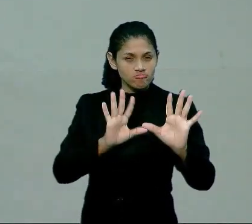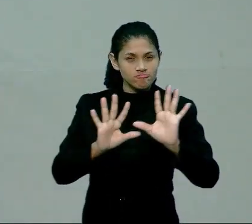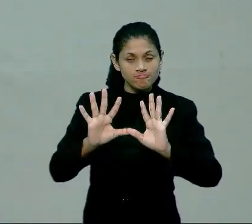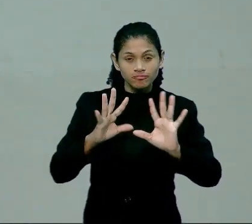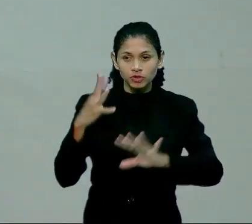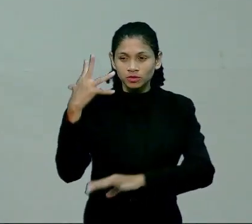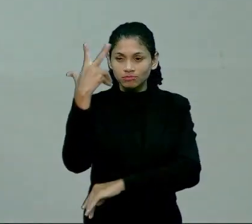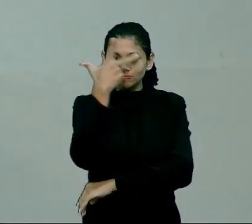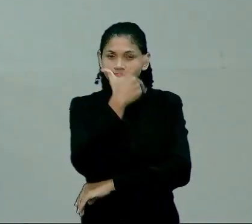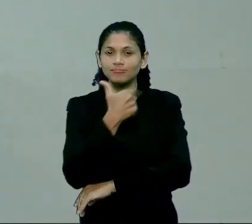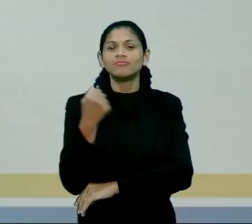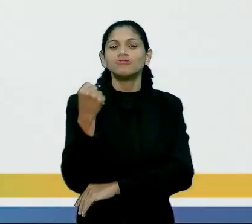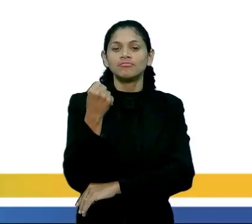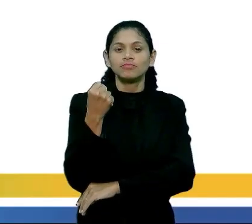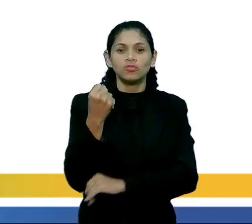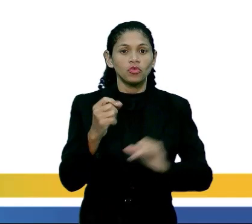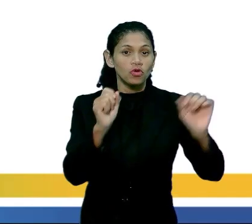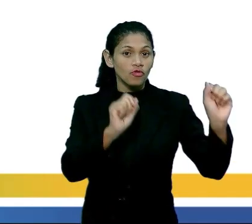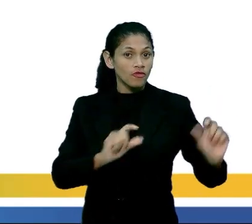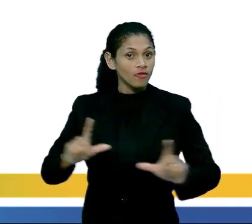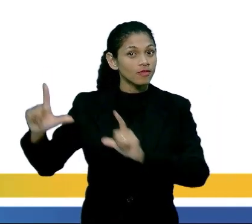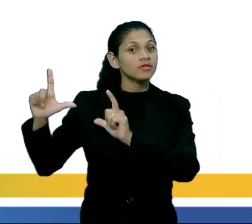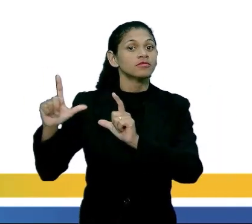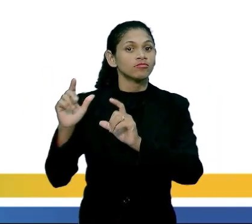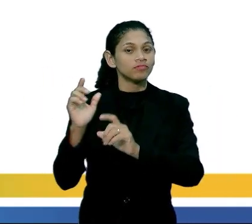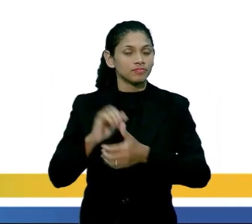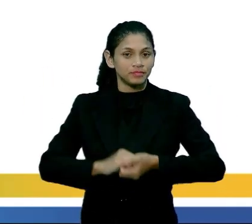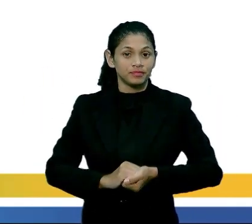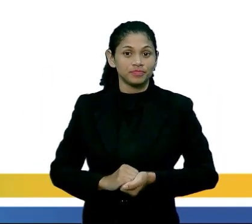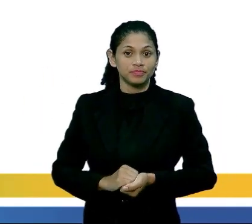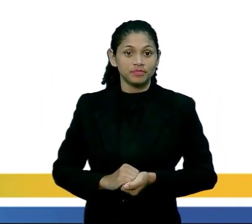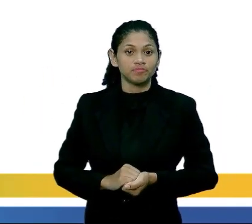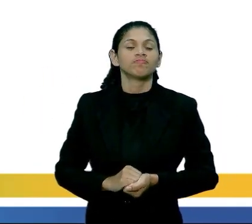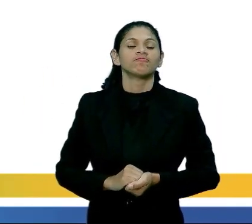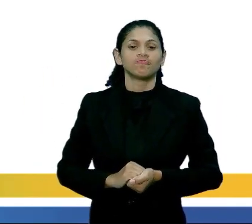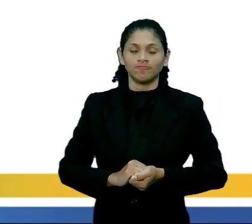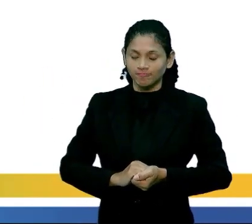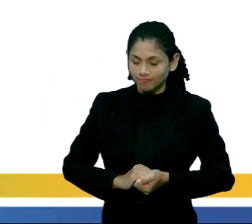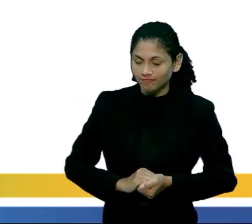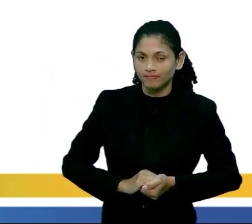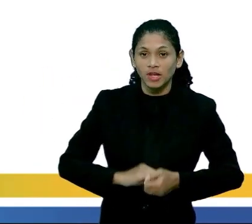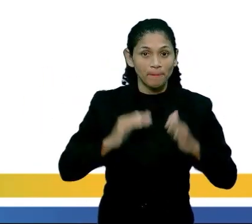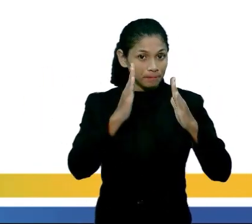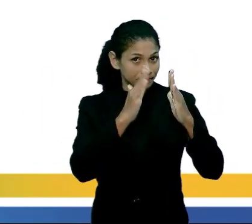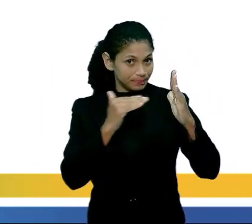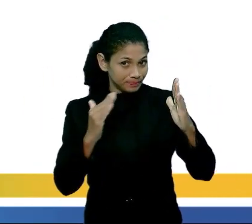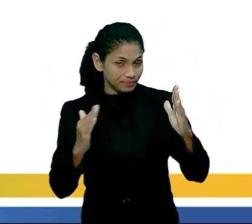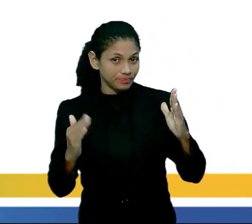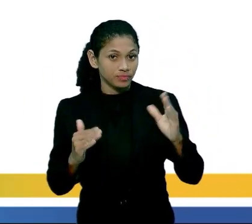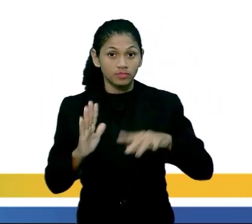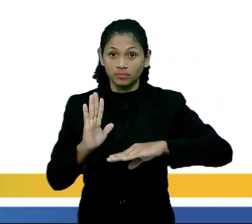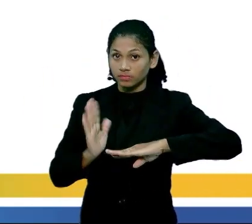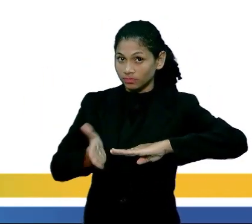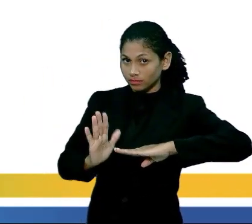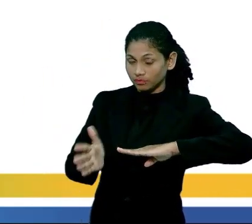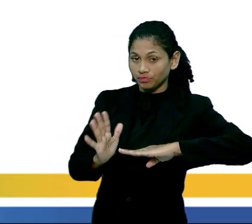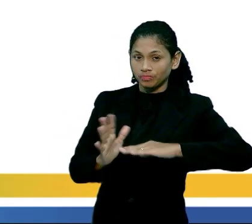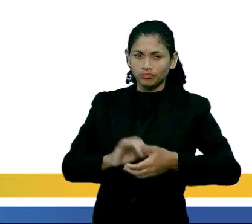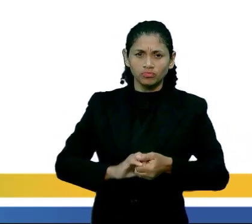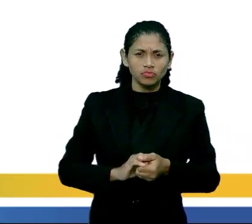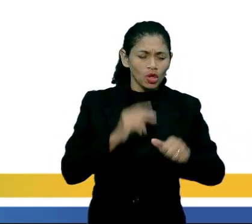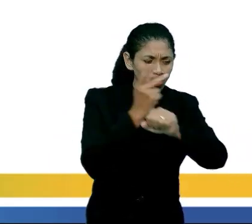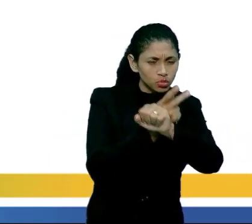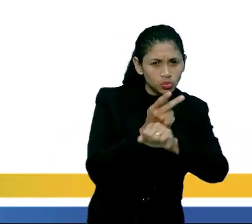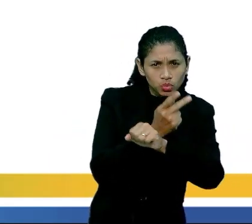carão e close. Então, foca na tela, porque a gente vai abordar o quê? Padrão estético contemporâneo. A busca pelo corpo ideal